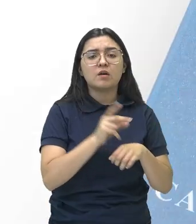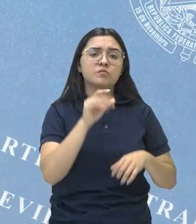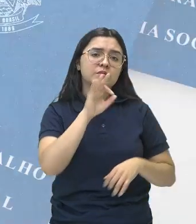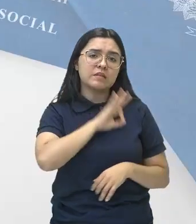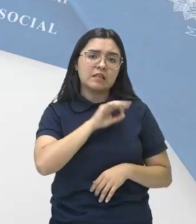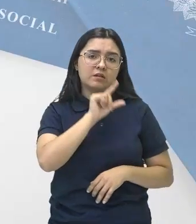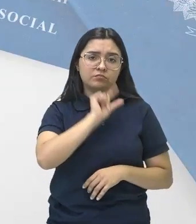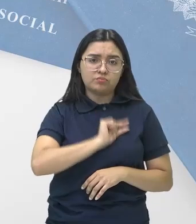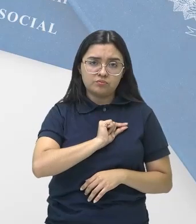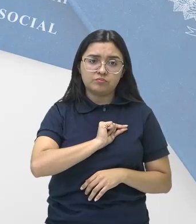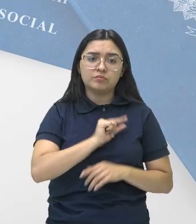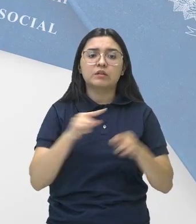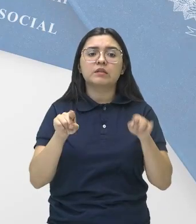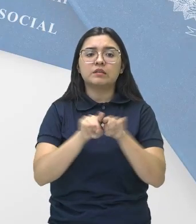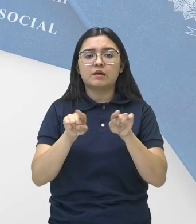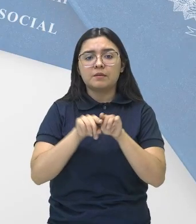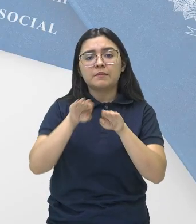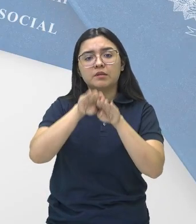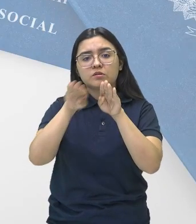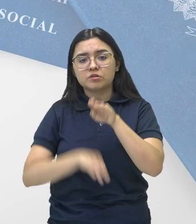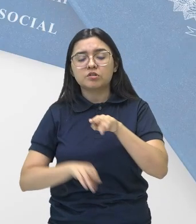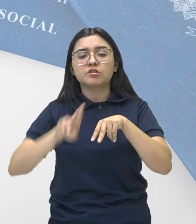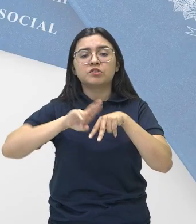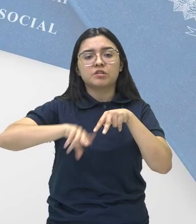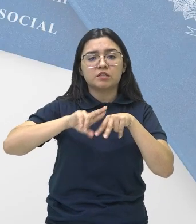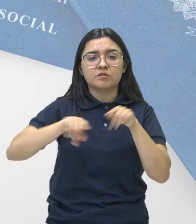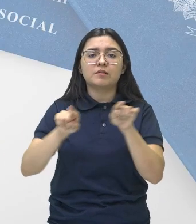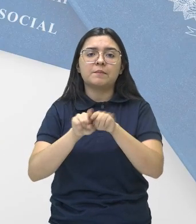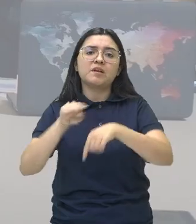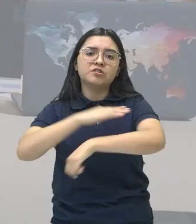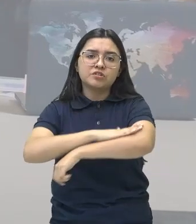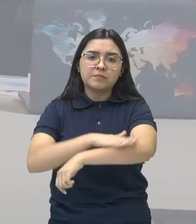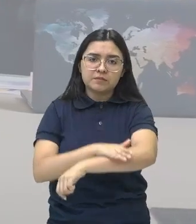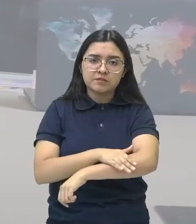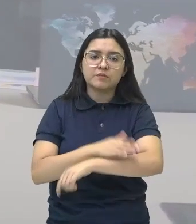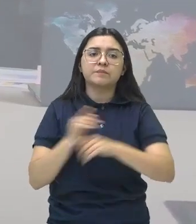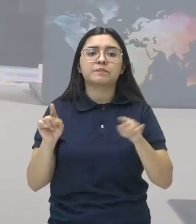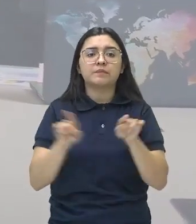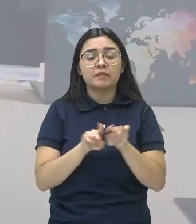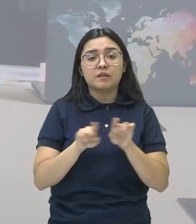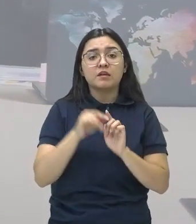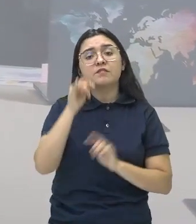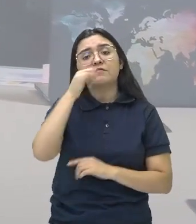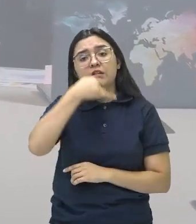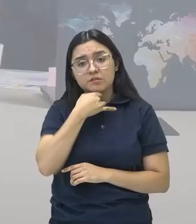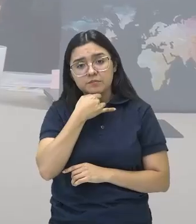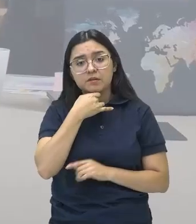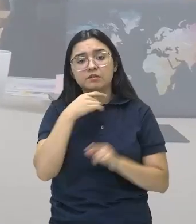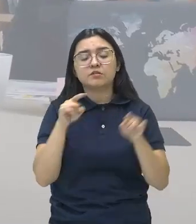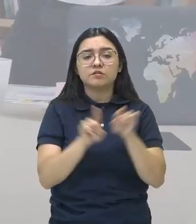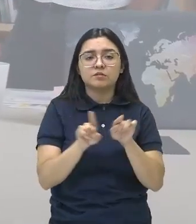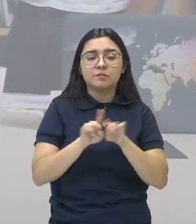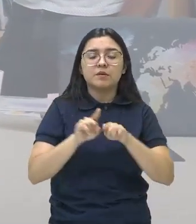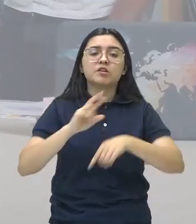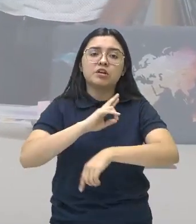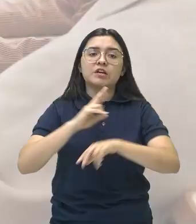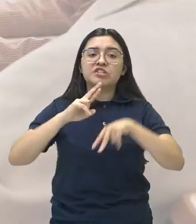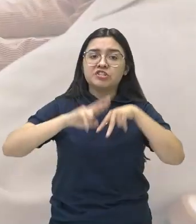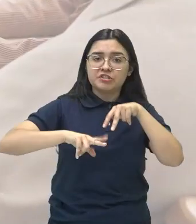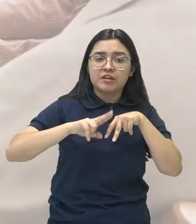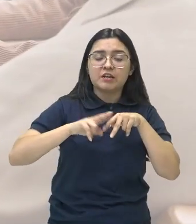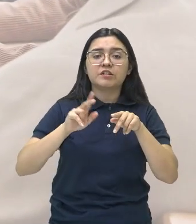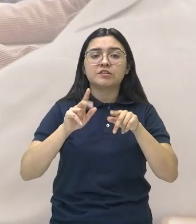baixos. Desigualdade de gênero e discriminação. Infelizmente, fatores como gênero,